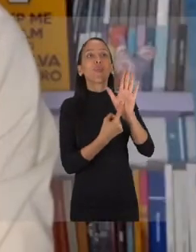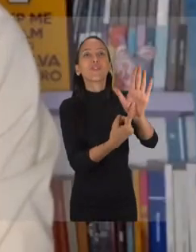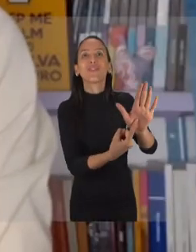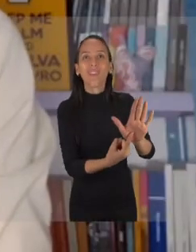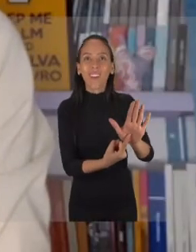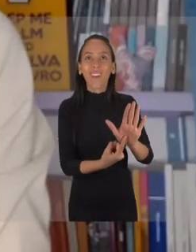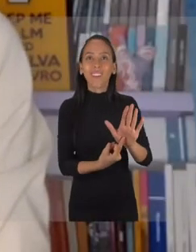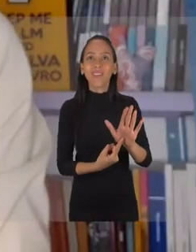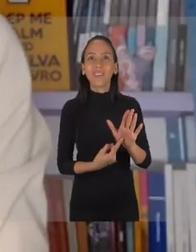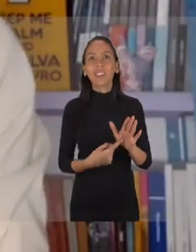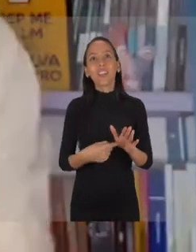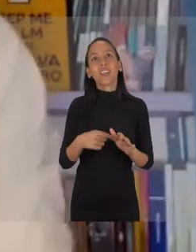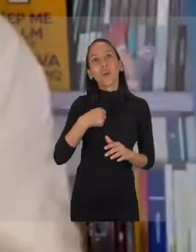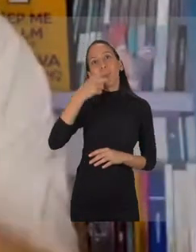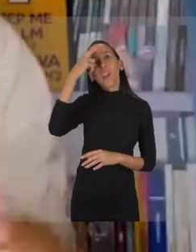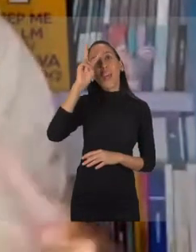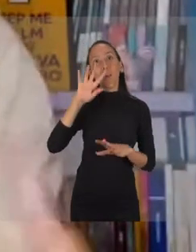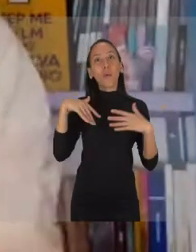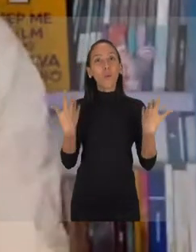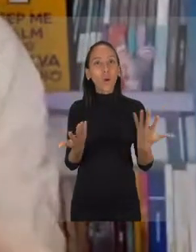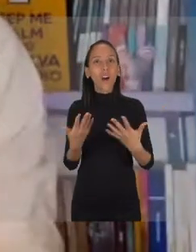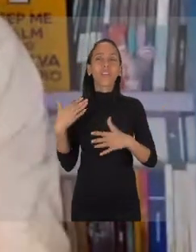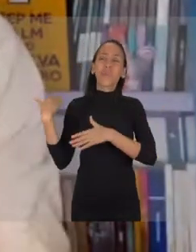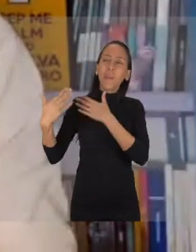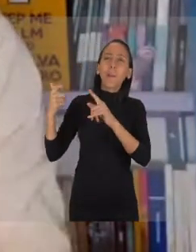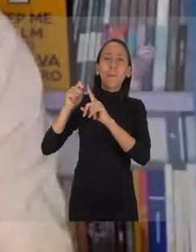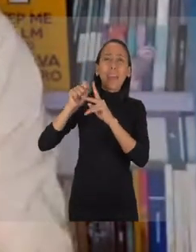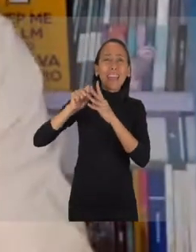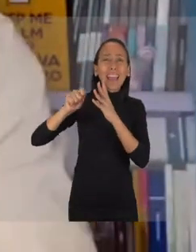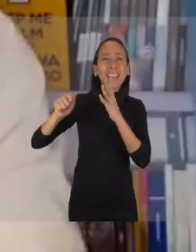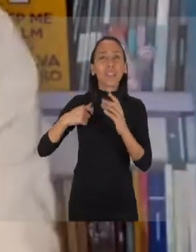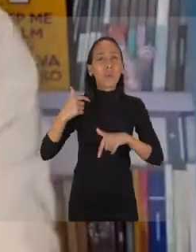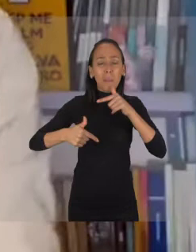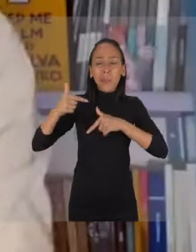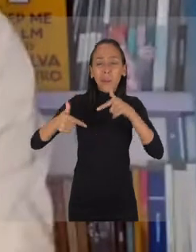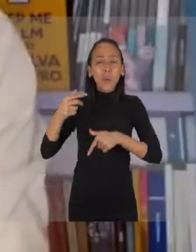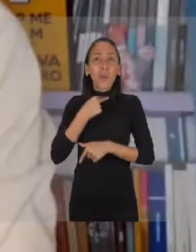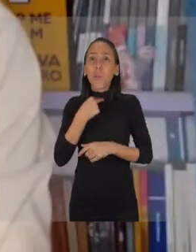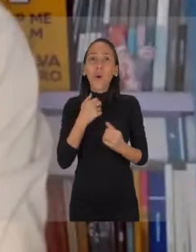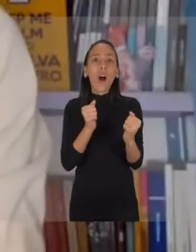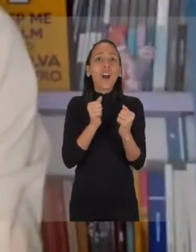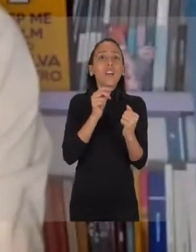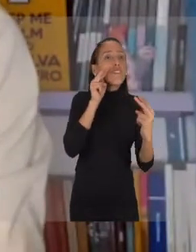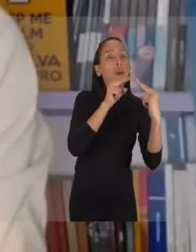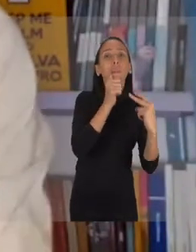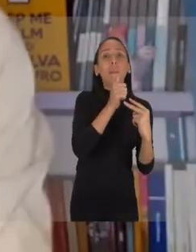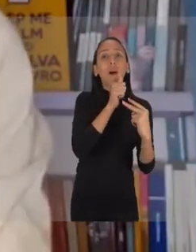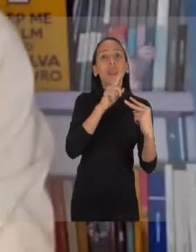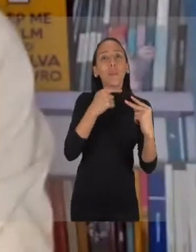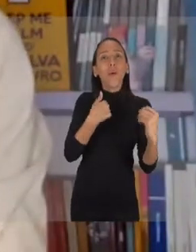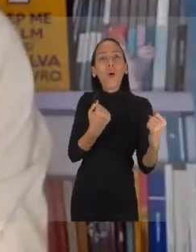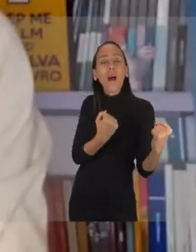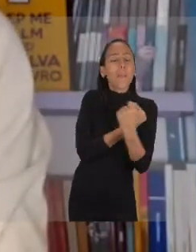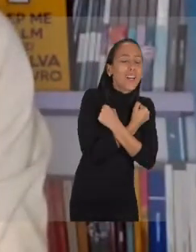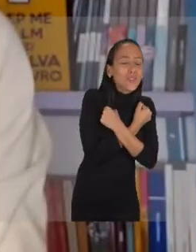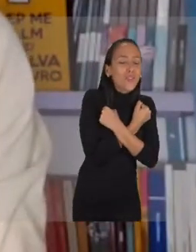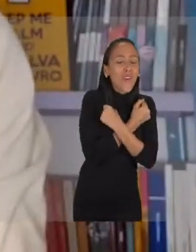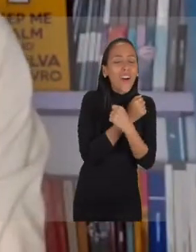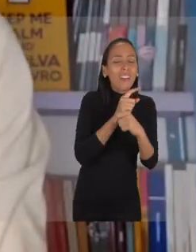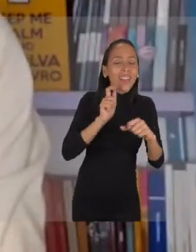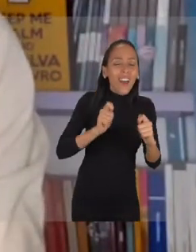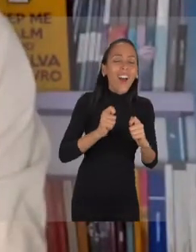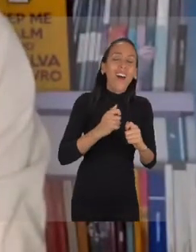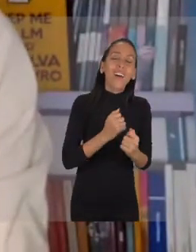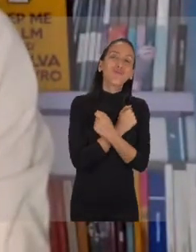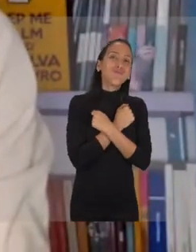dei o primeiro abraço à minha mãe, depois de, né, que as coisas depois de meses, assim, sem dar. E foi um abraço tão genuíno, e é estranho porque eu sempre fui